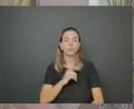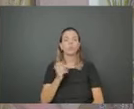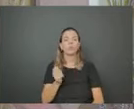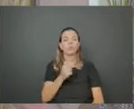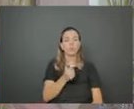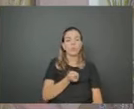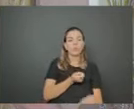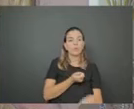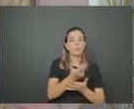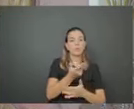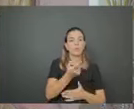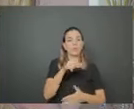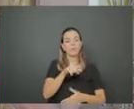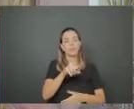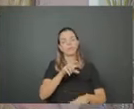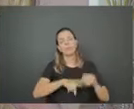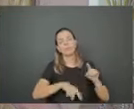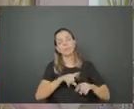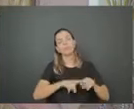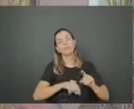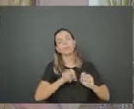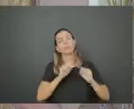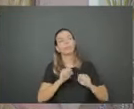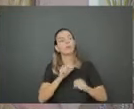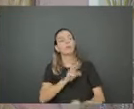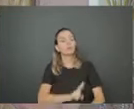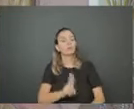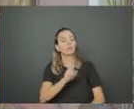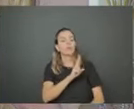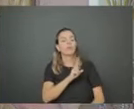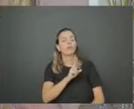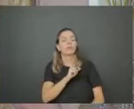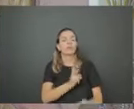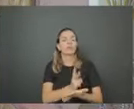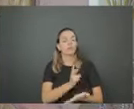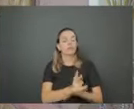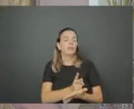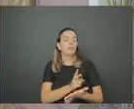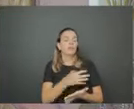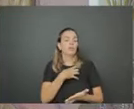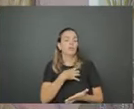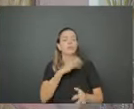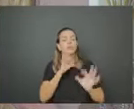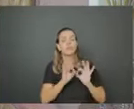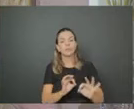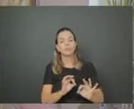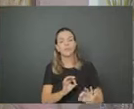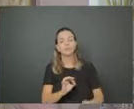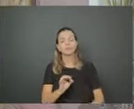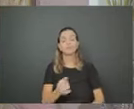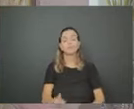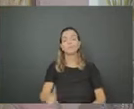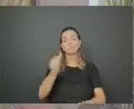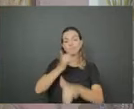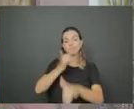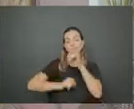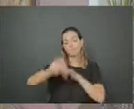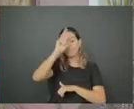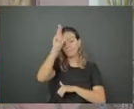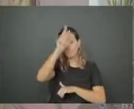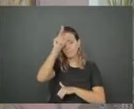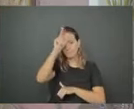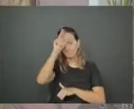efetivamente ele possa utilizar de forma regular. O índice de embriaguez voltou a crescer, por